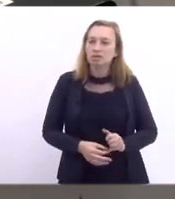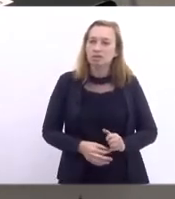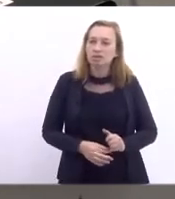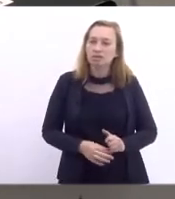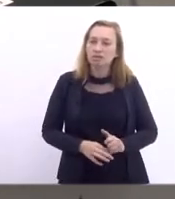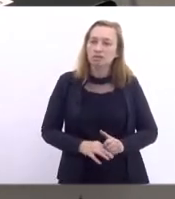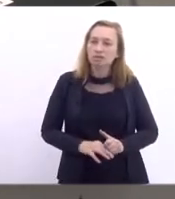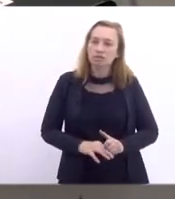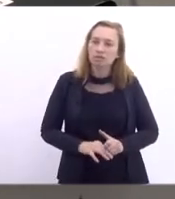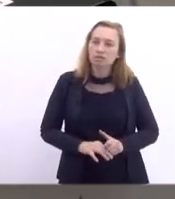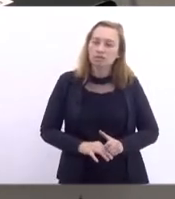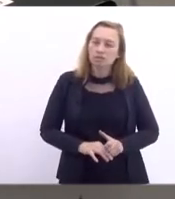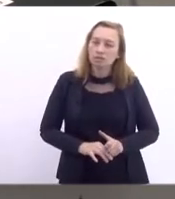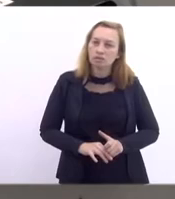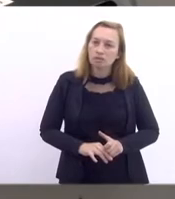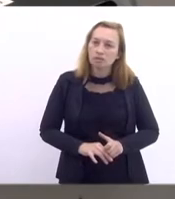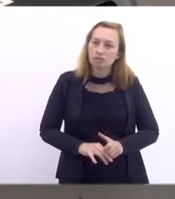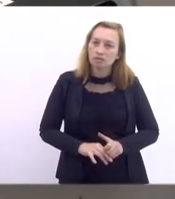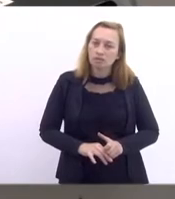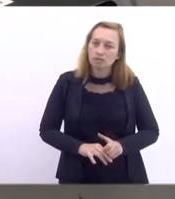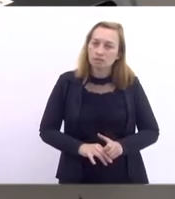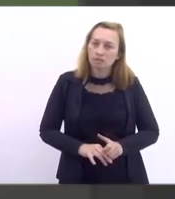E aí